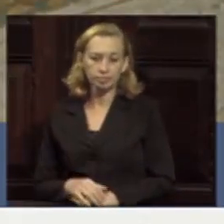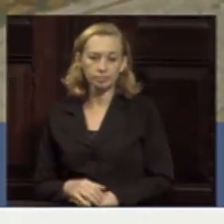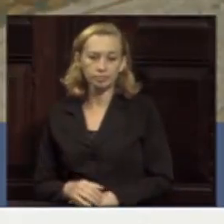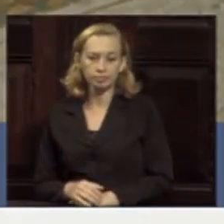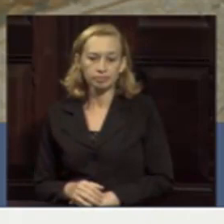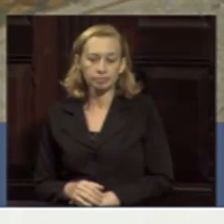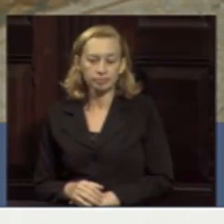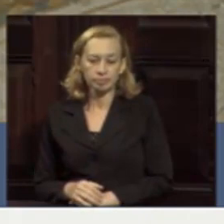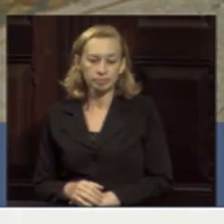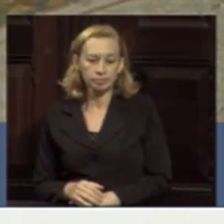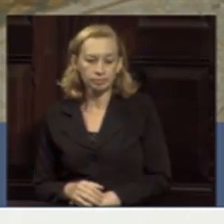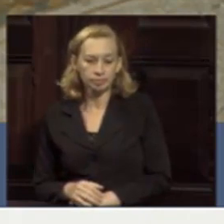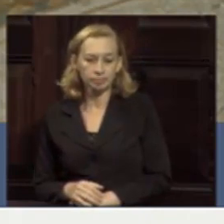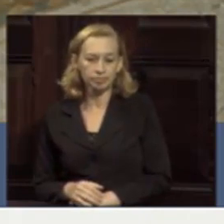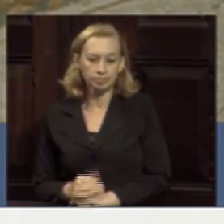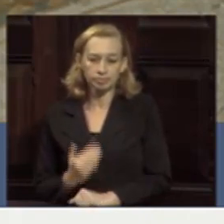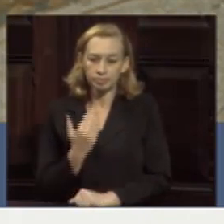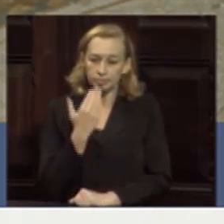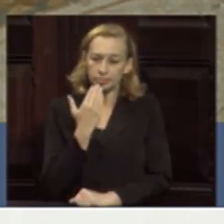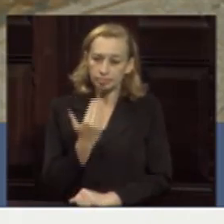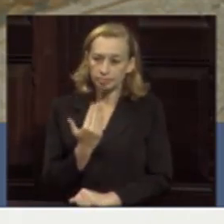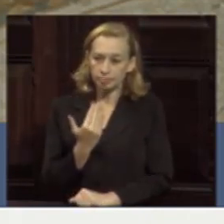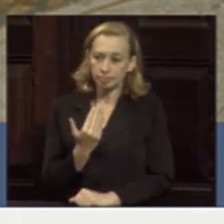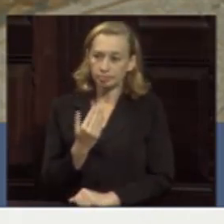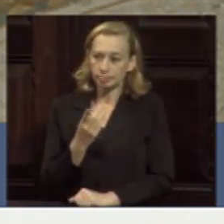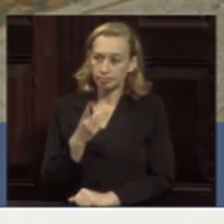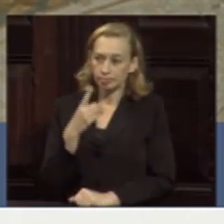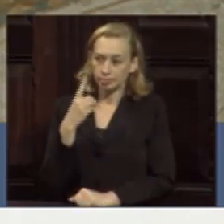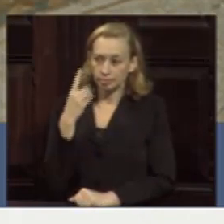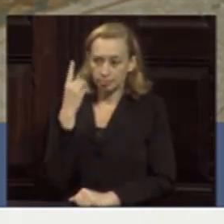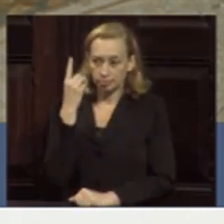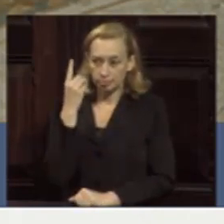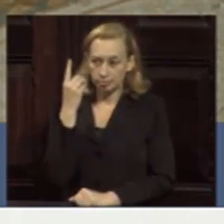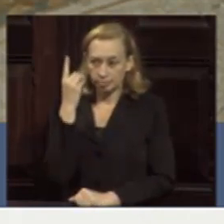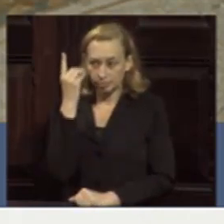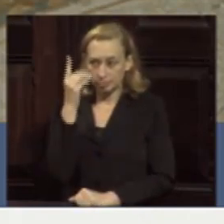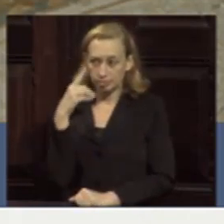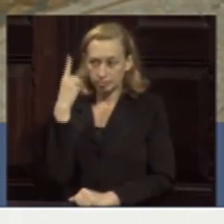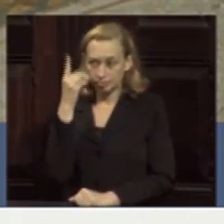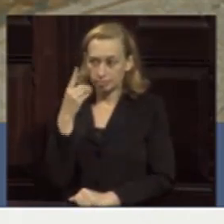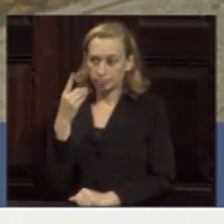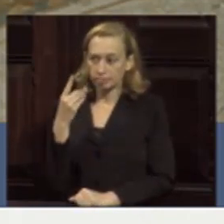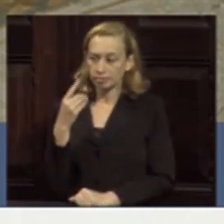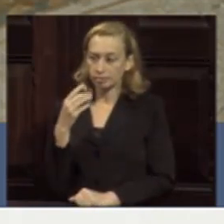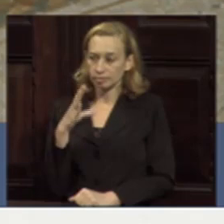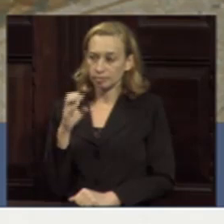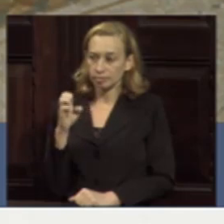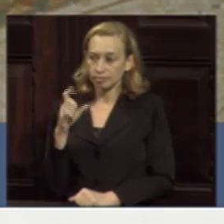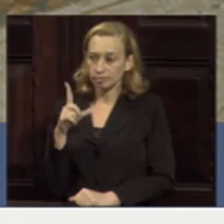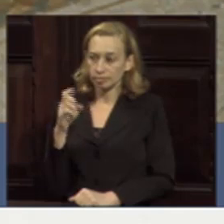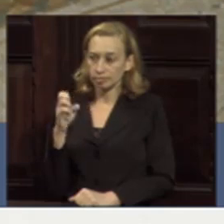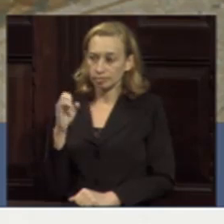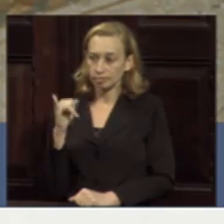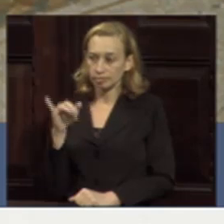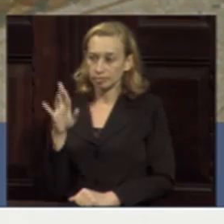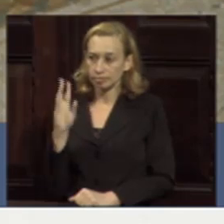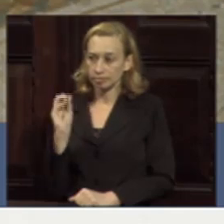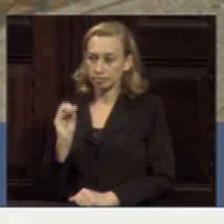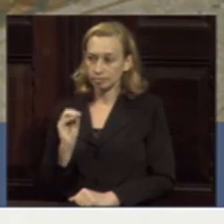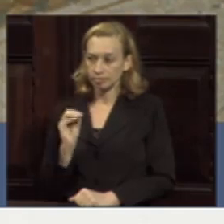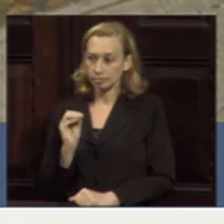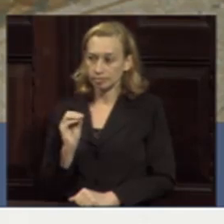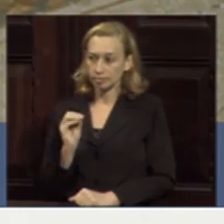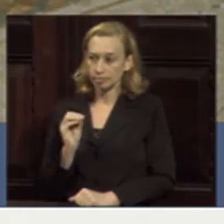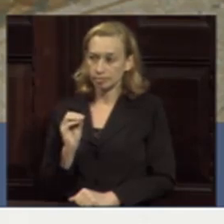estupro, para pedir a Vossa Excelência, já conversei com o deputado André Siciliano, que nós temos o relatório